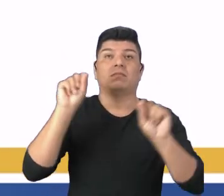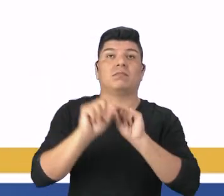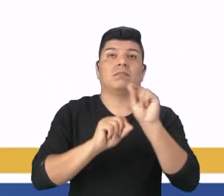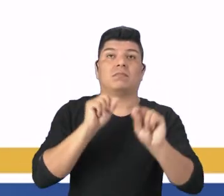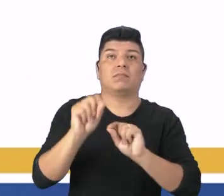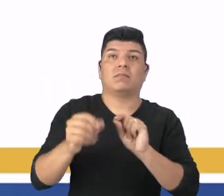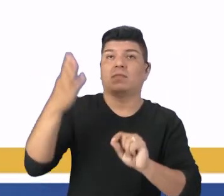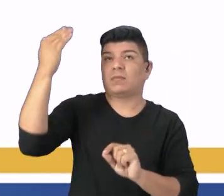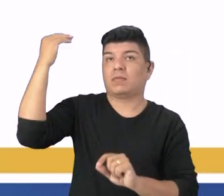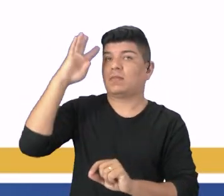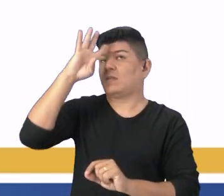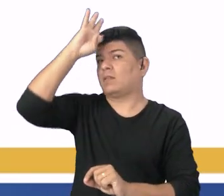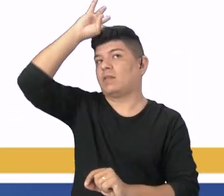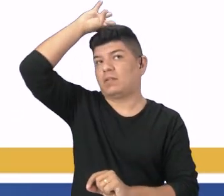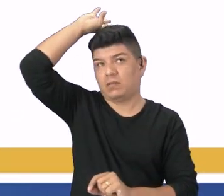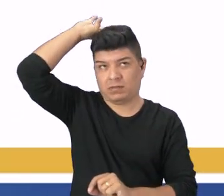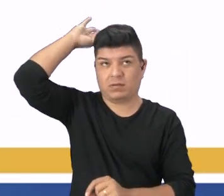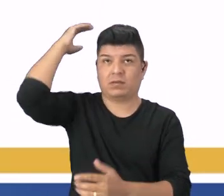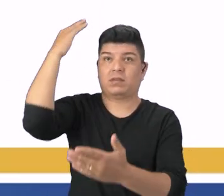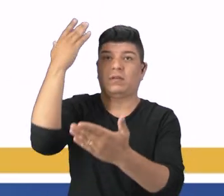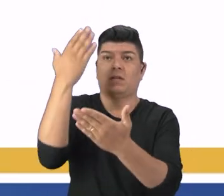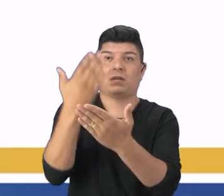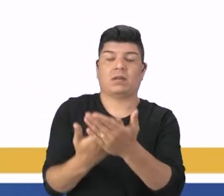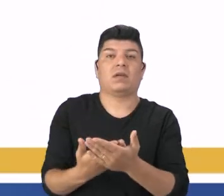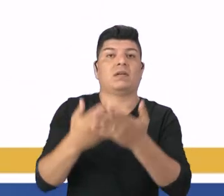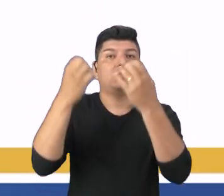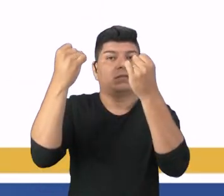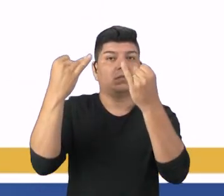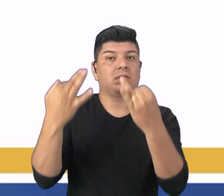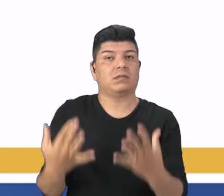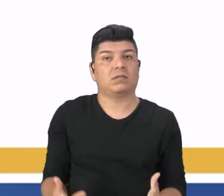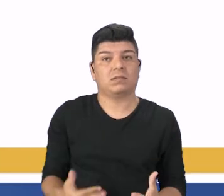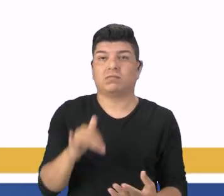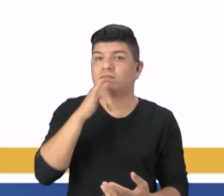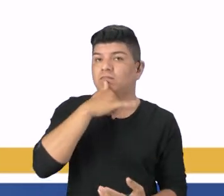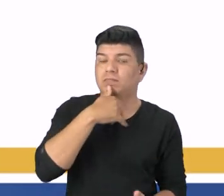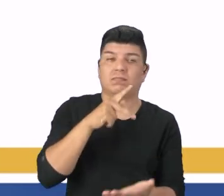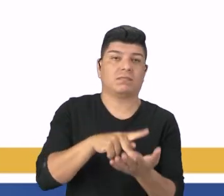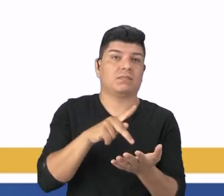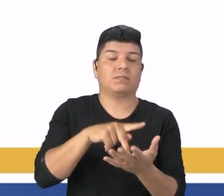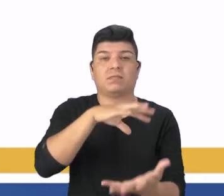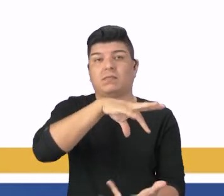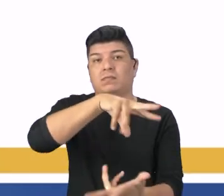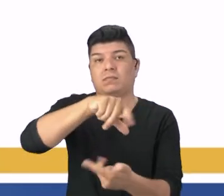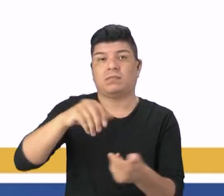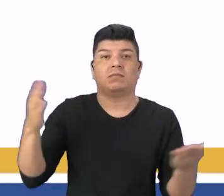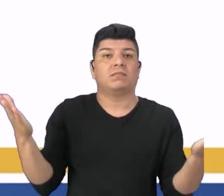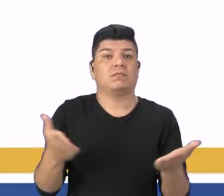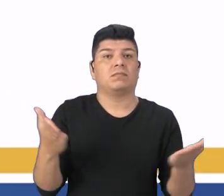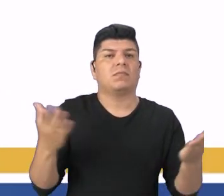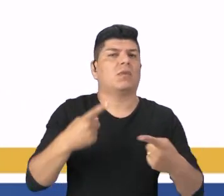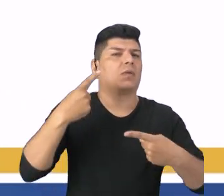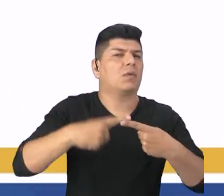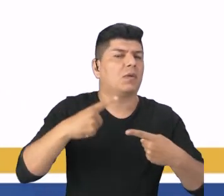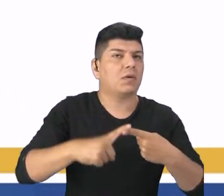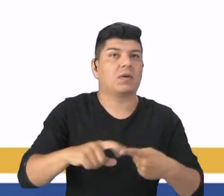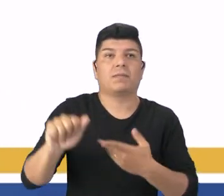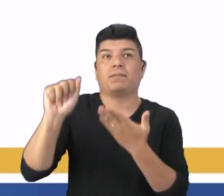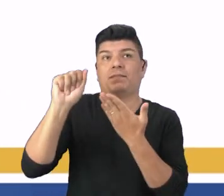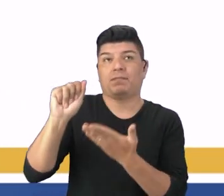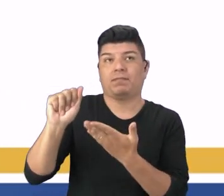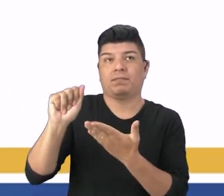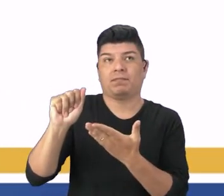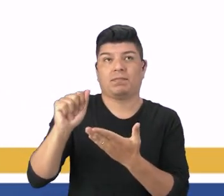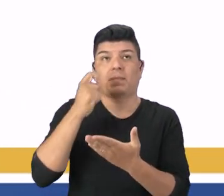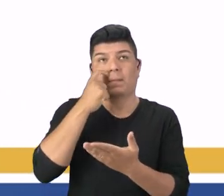desde os tempos romanos, acaba explicando uma infeliz realidade no mundo de hoje. Por quê? Letra